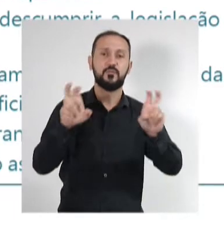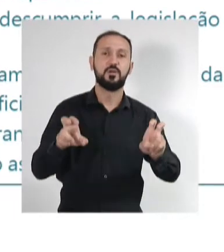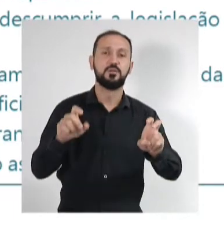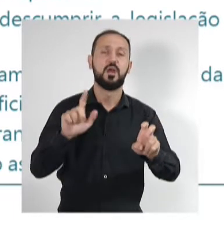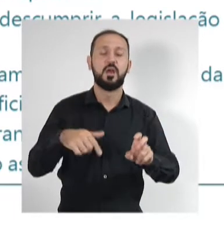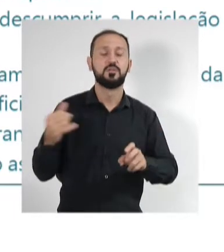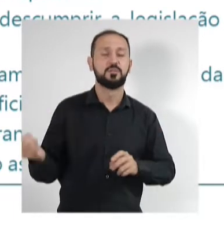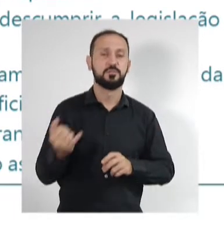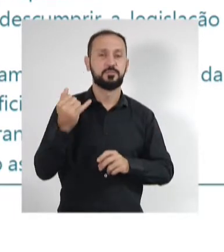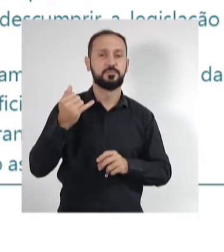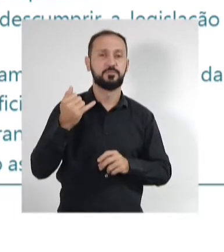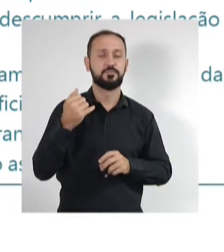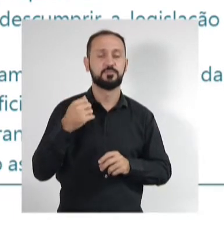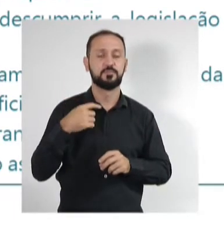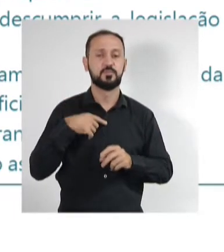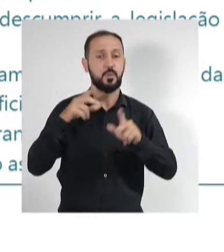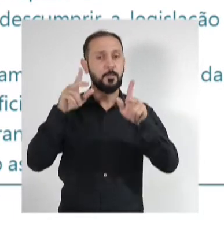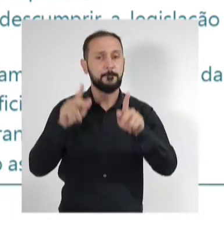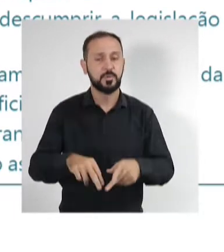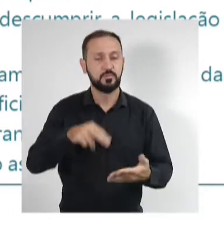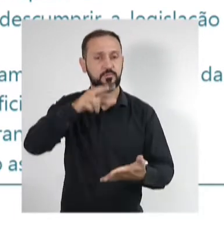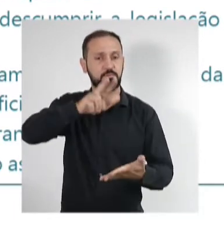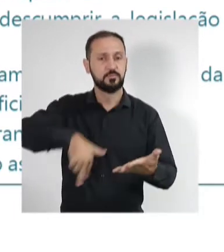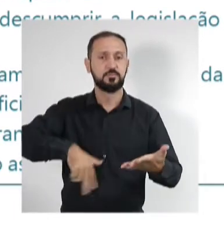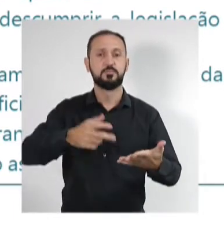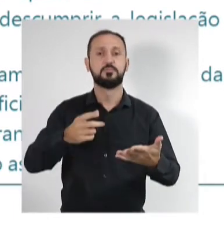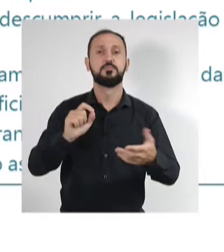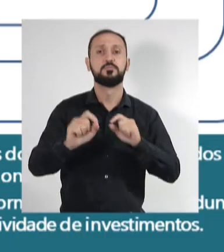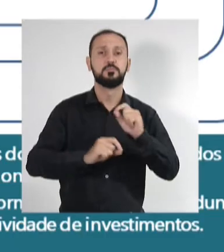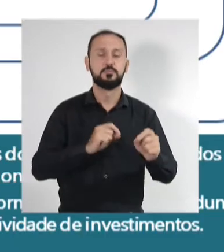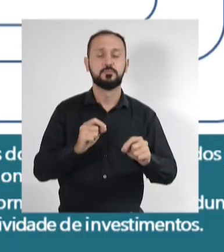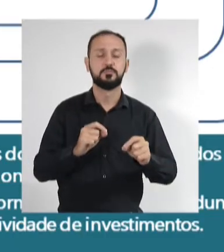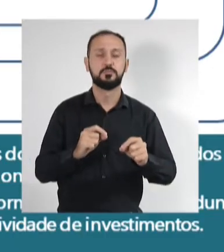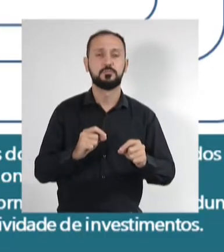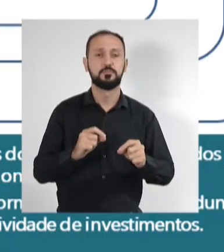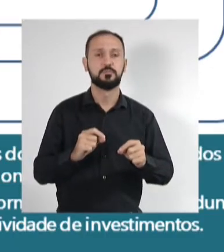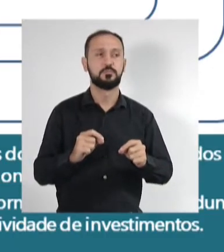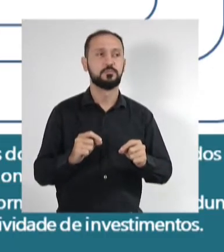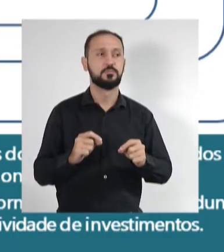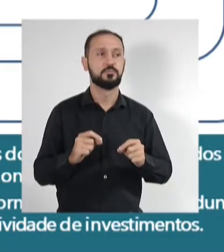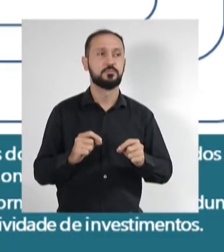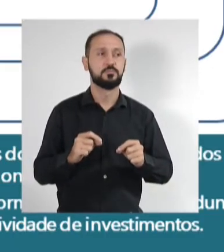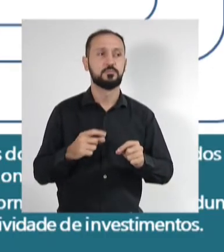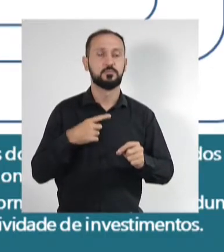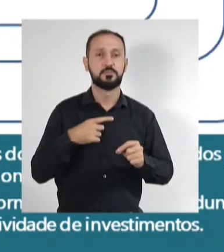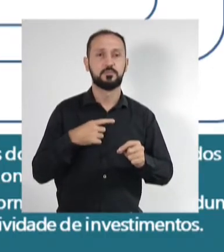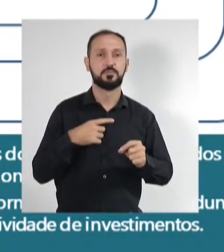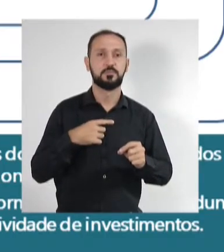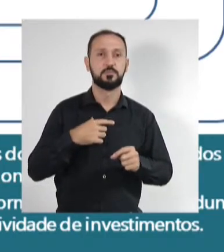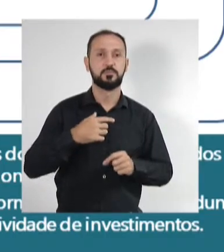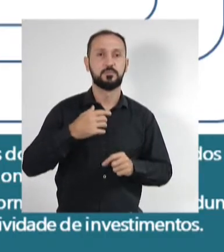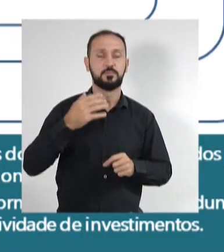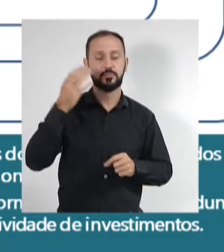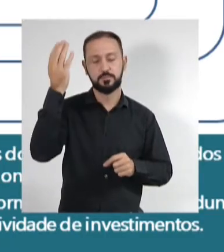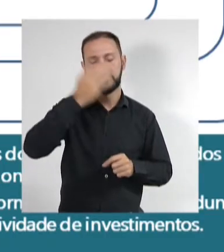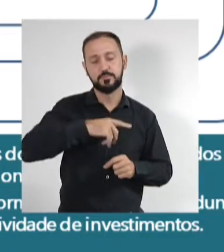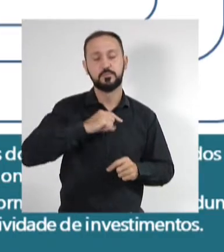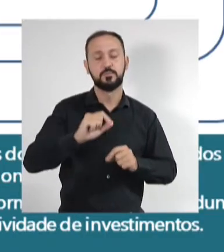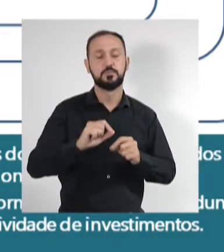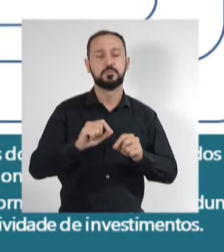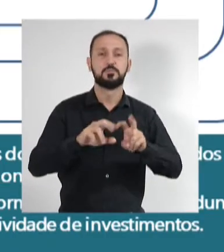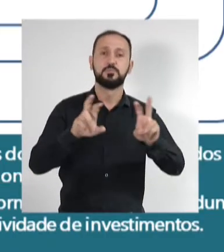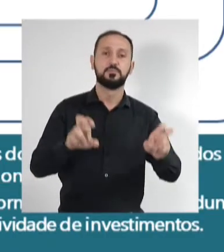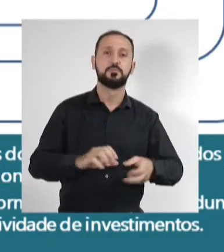acho importante a população ler, inclusive com a possibilidade de inversão do ônus da prova, que é um instituto do Código de Defesa